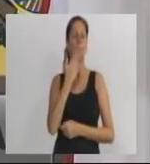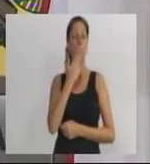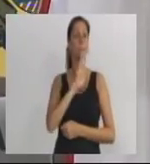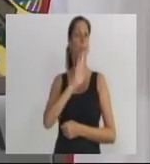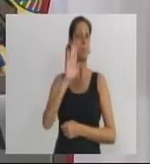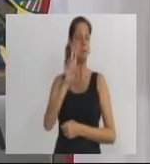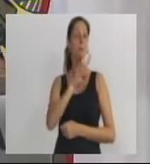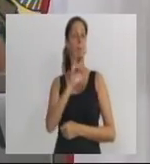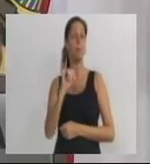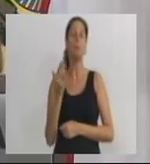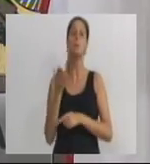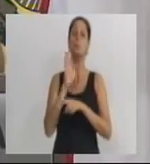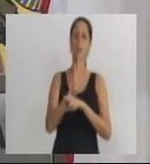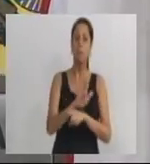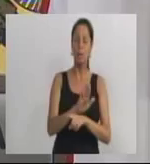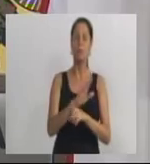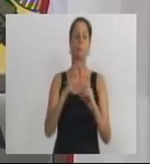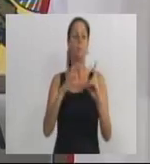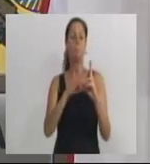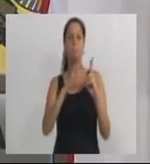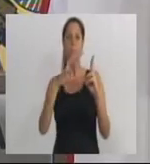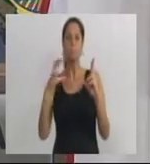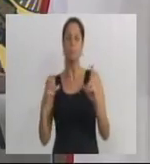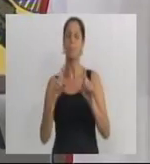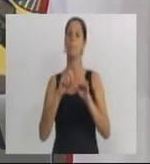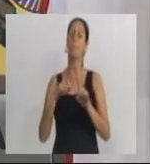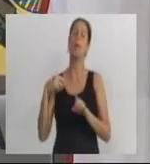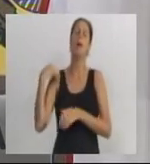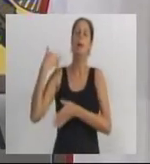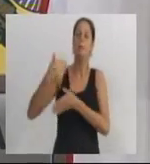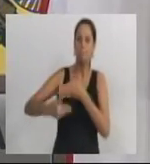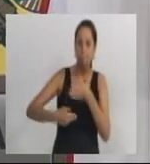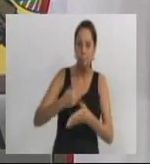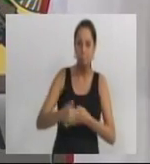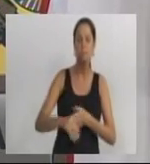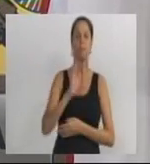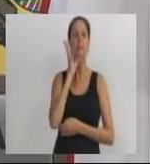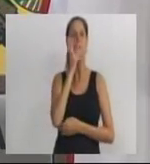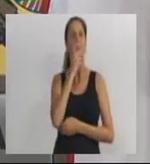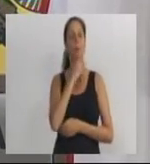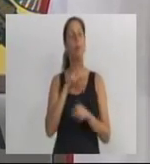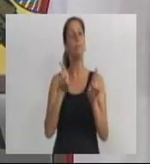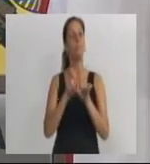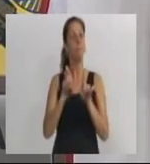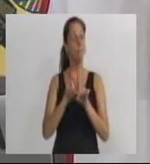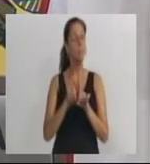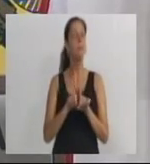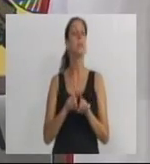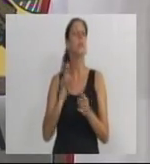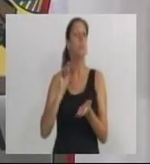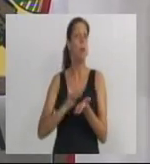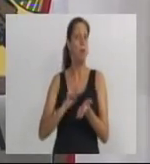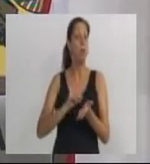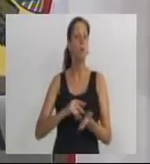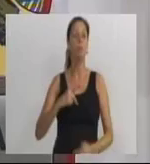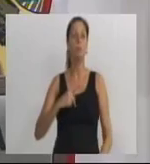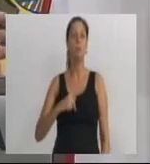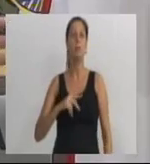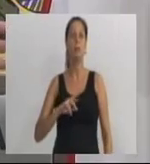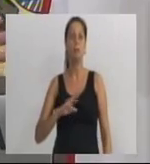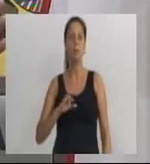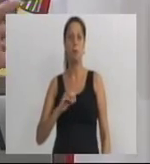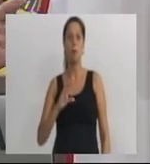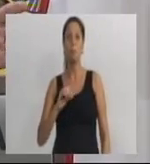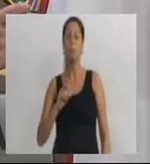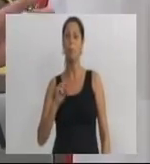Grande, mas realmente o processo é demorado. Estamos sentindo a ausência do PROCON nos últimos tempos, é bem verdade, vereador Vanderlei, não vimos